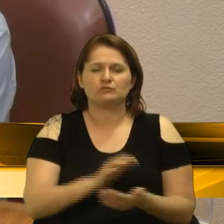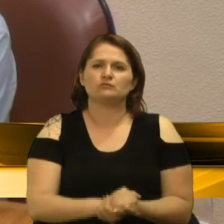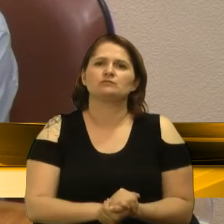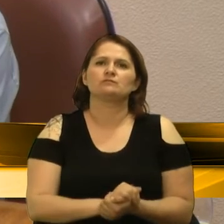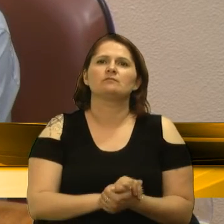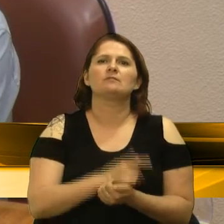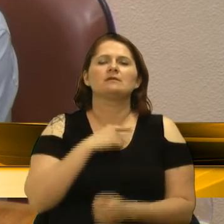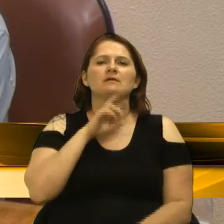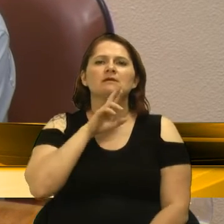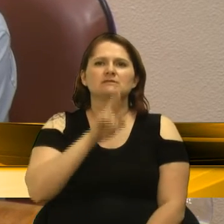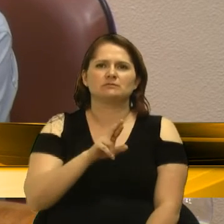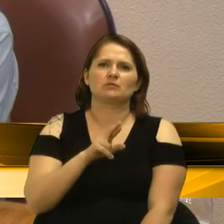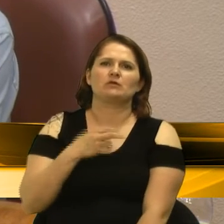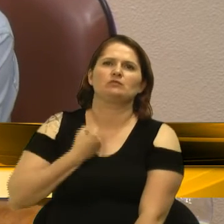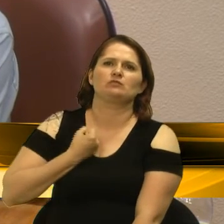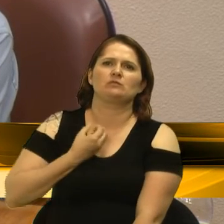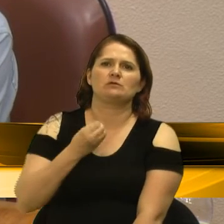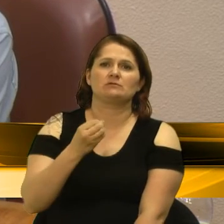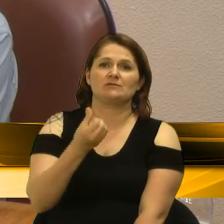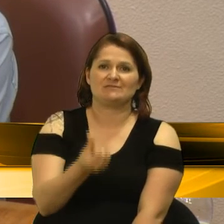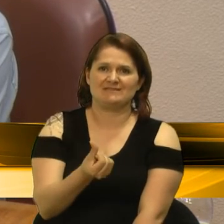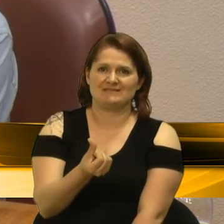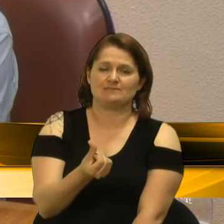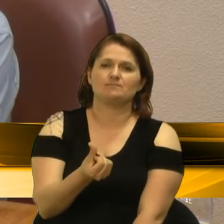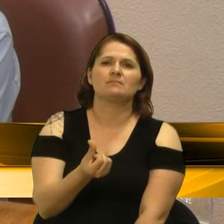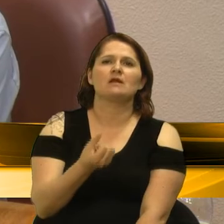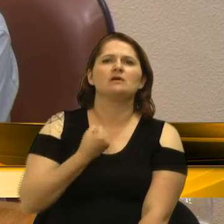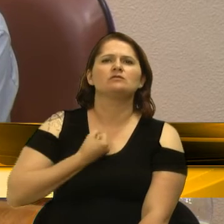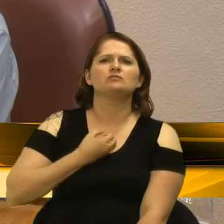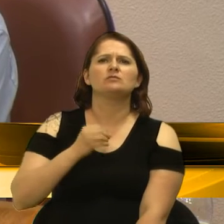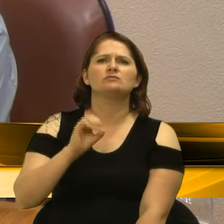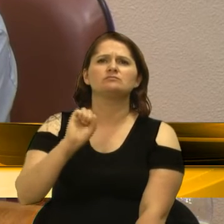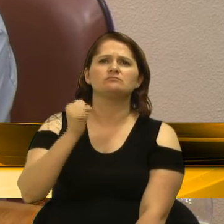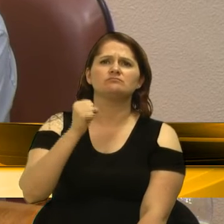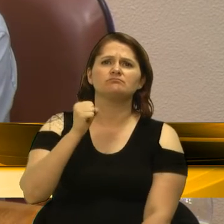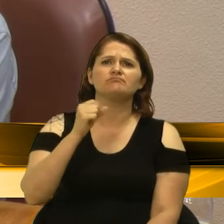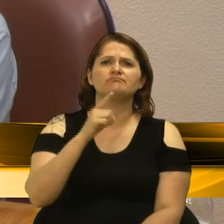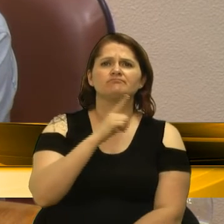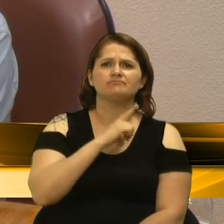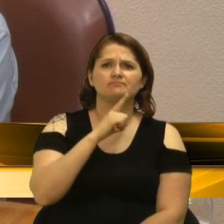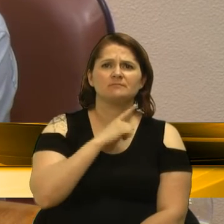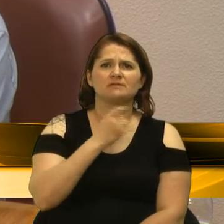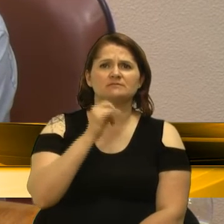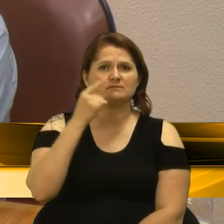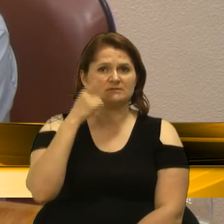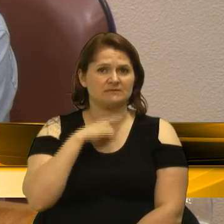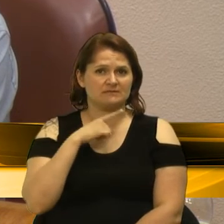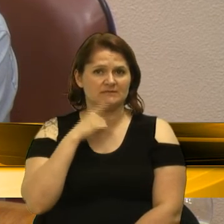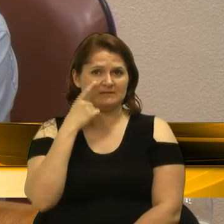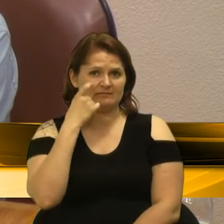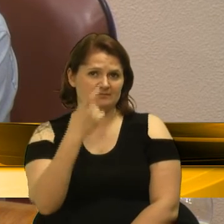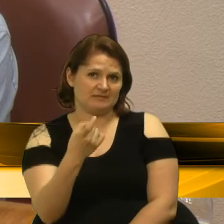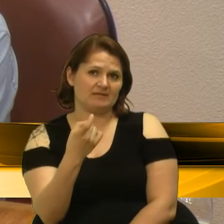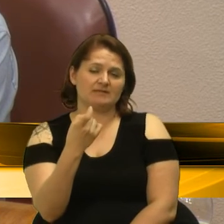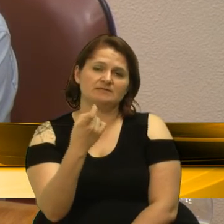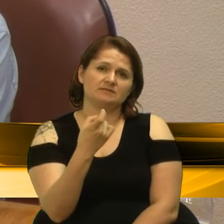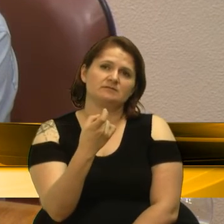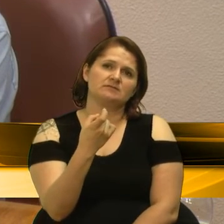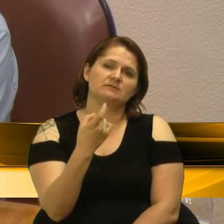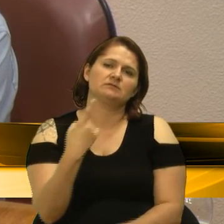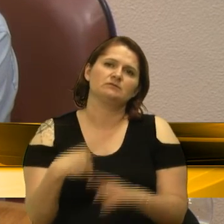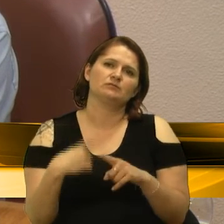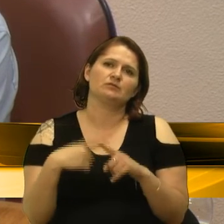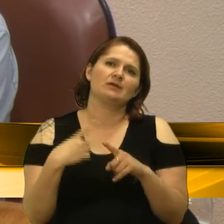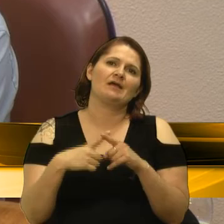evento 06. No evento 08, foi então determinada a intimação da União para dizer se tem interesse na lide, tendo ela se manifestado no evento